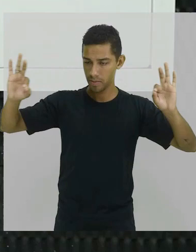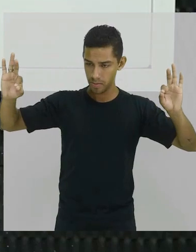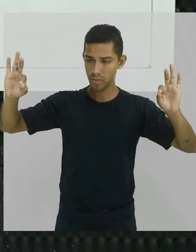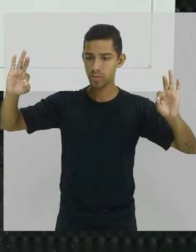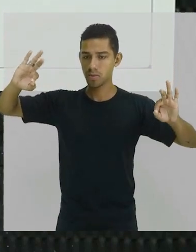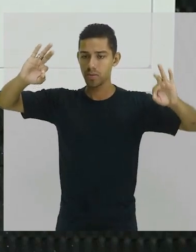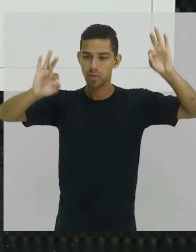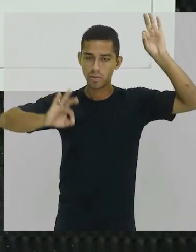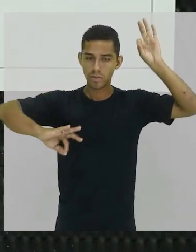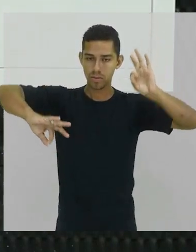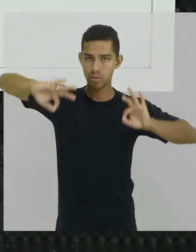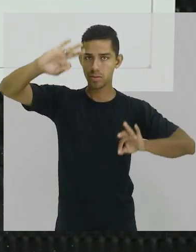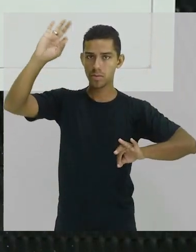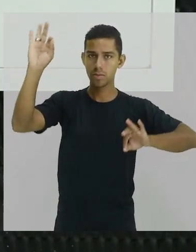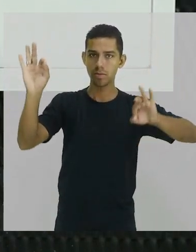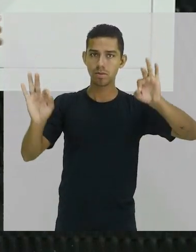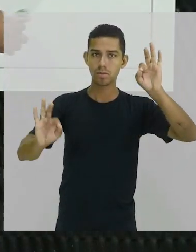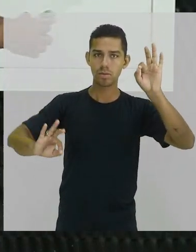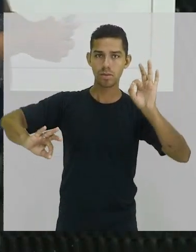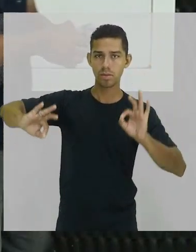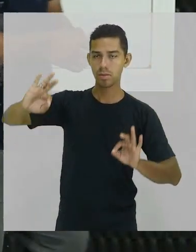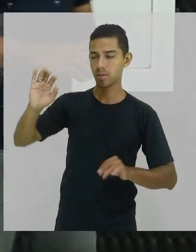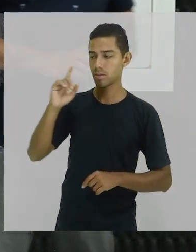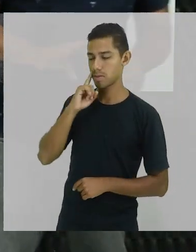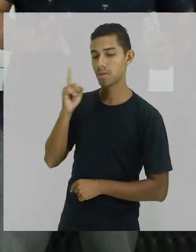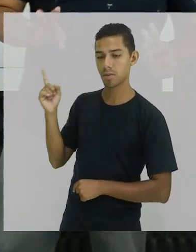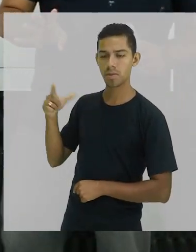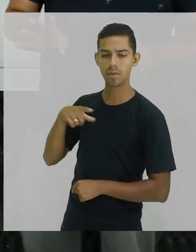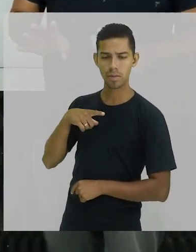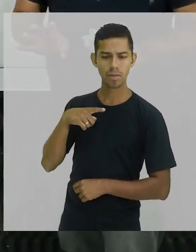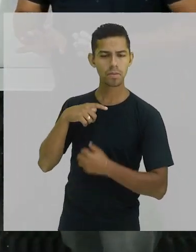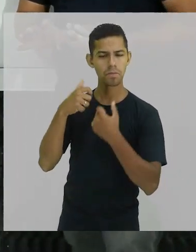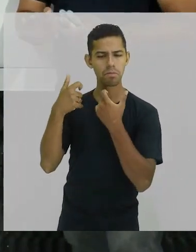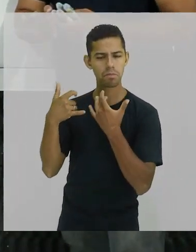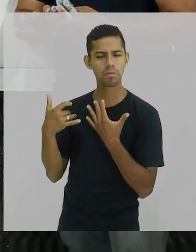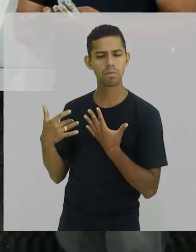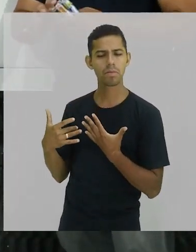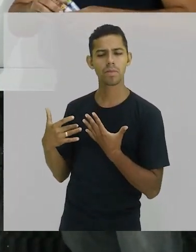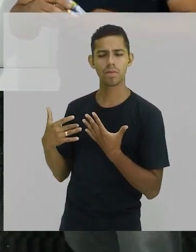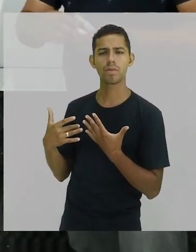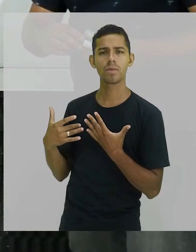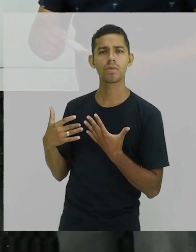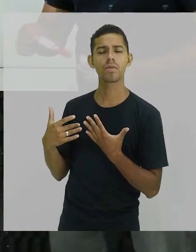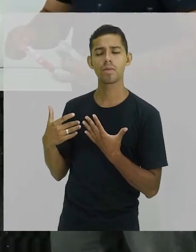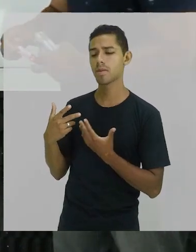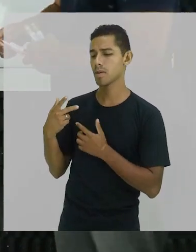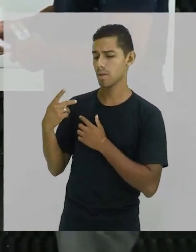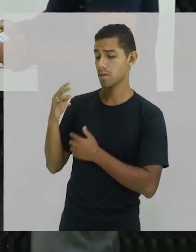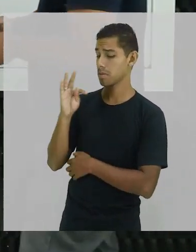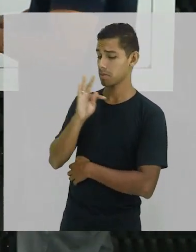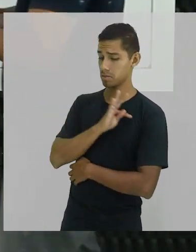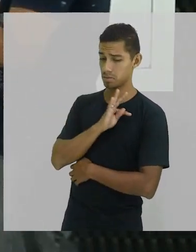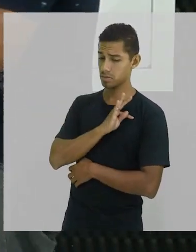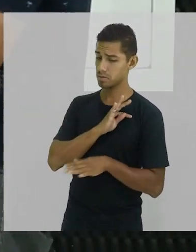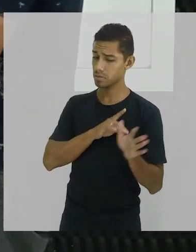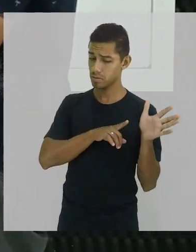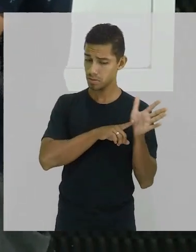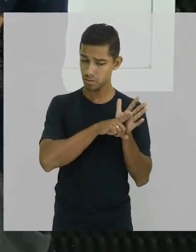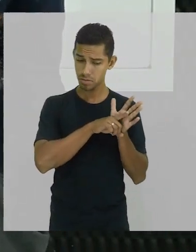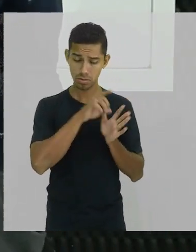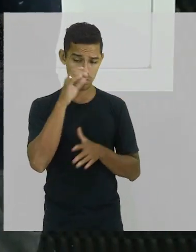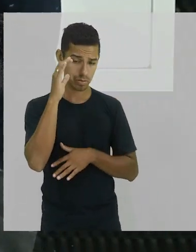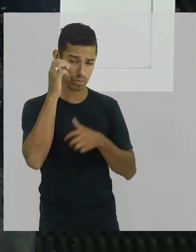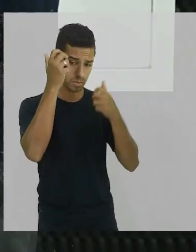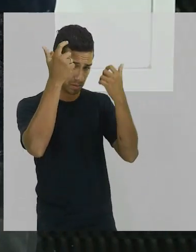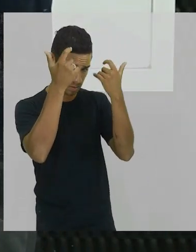lá é uma onda transversal. Bom, então, tecnicamente falando, uma onda longitudinal